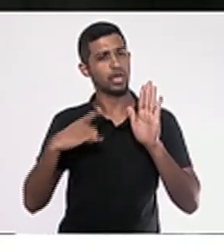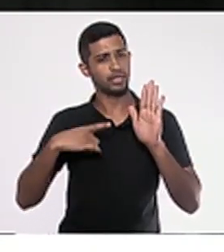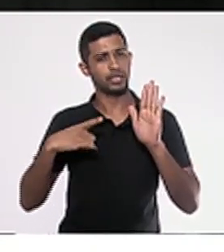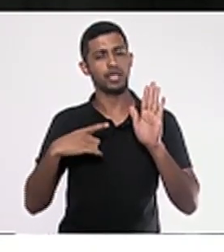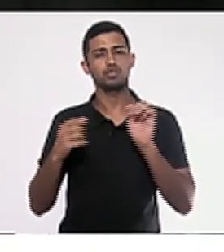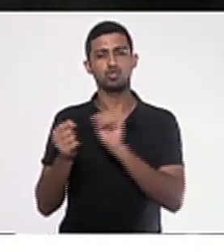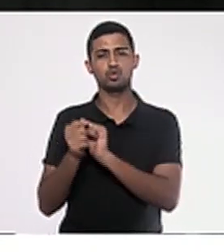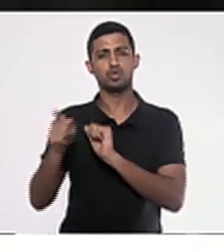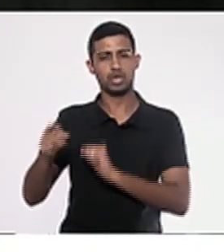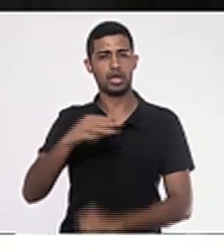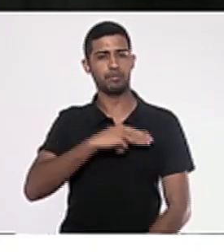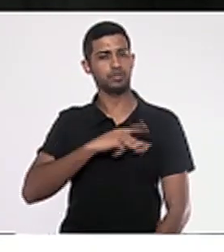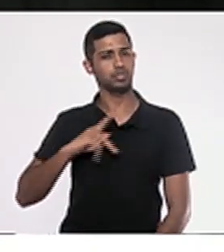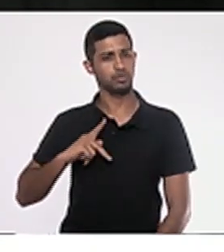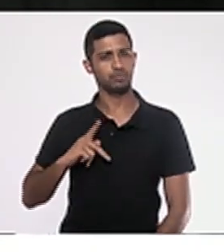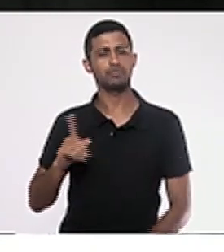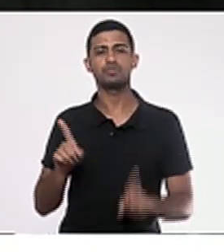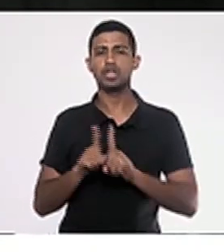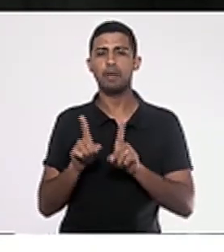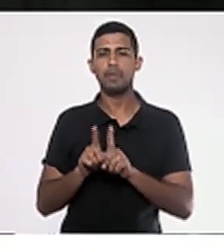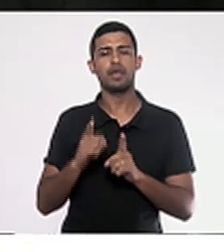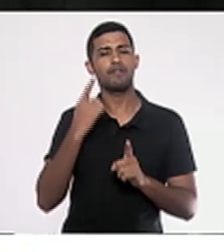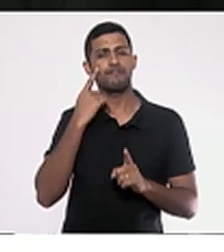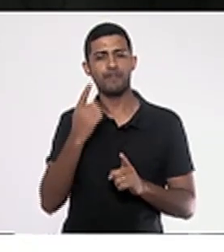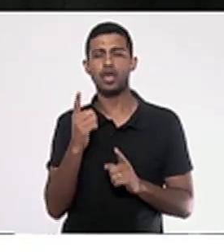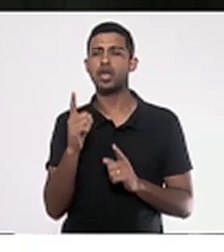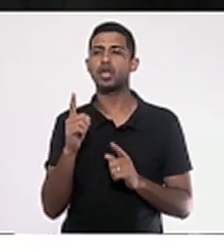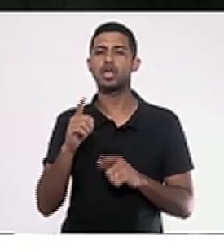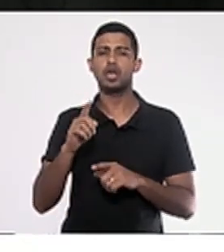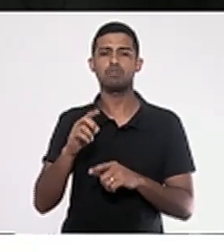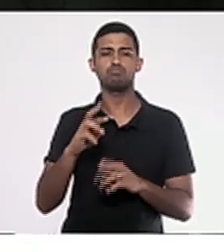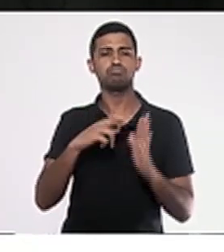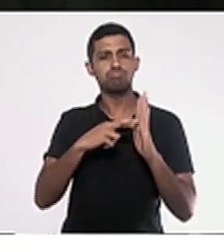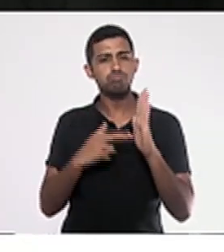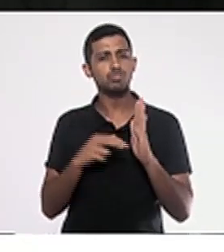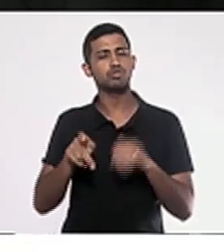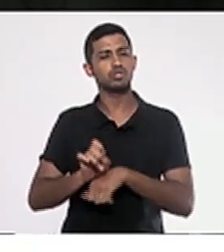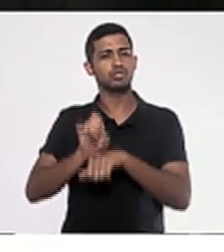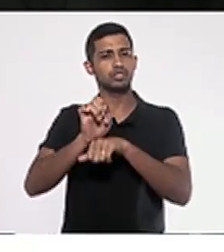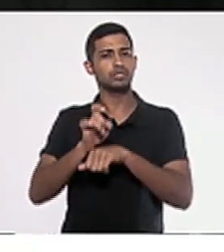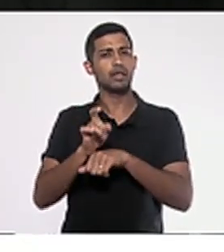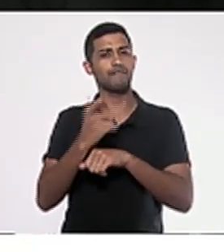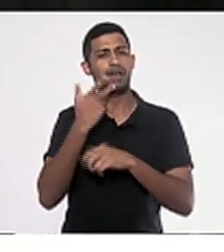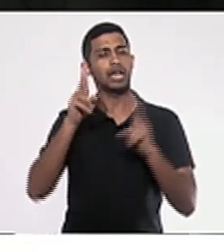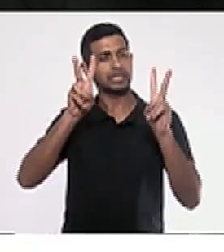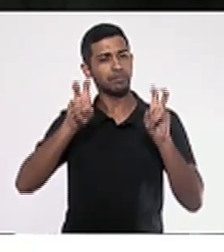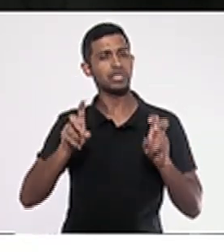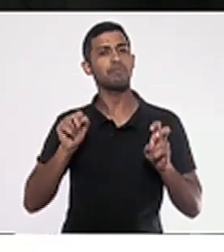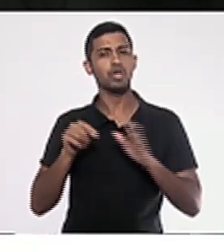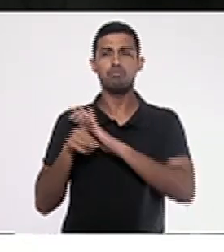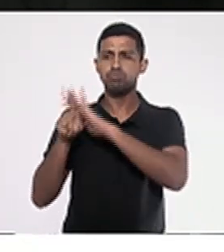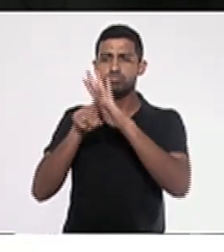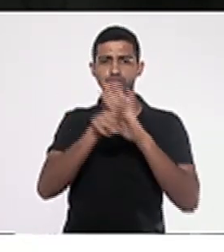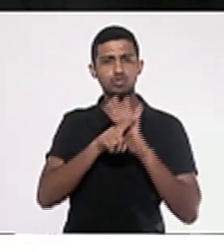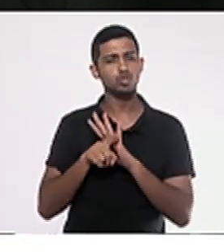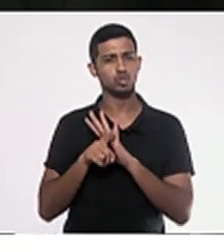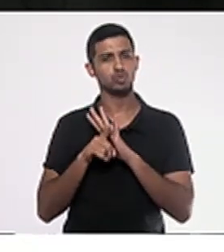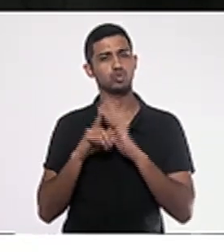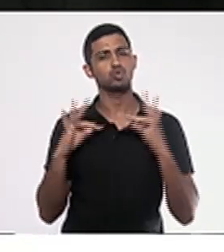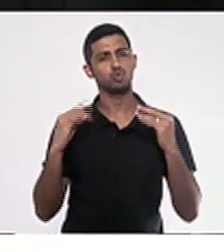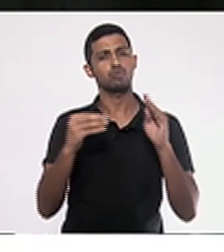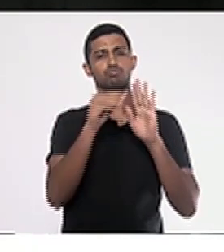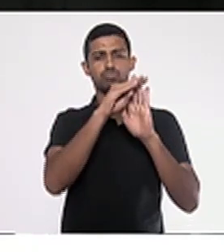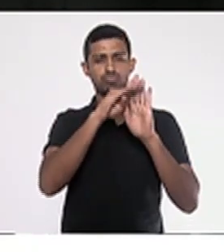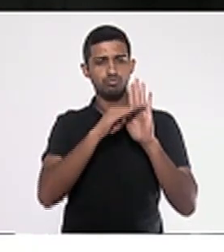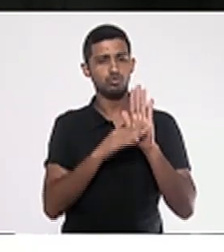Ministério Público, junto à Agência Reguladora Estadual, acerca justamente dessa temática de perícias e tudo mais